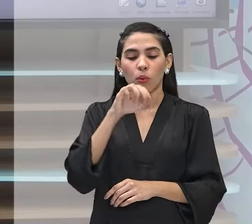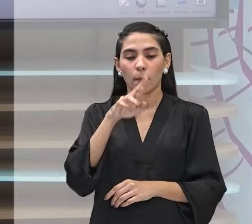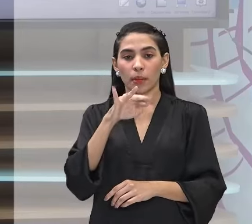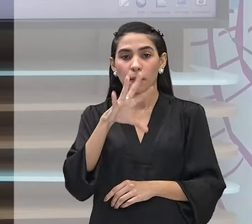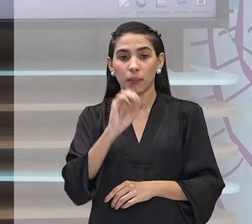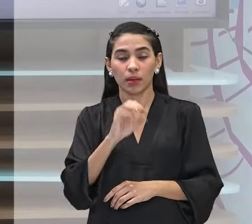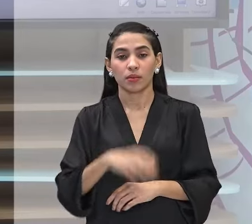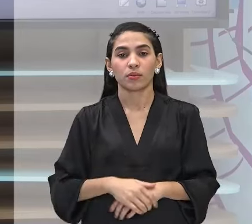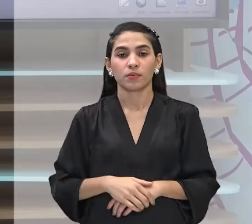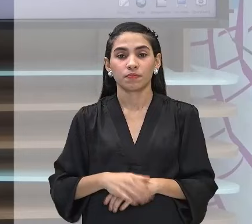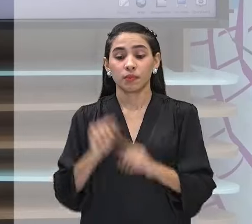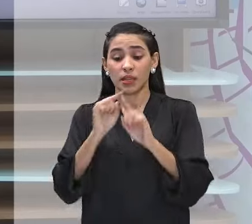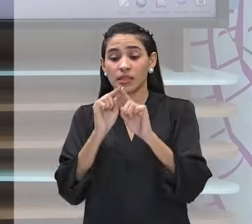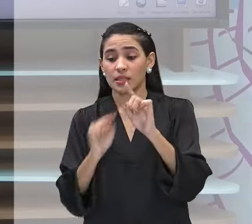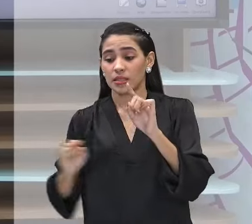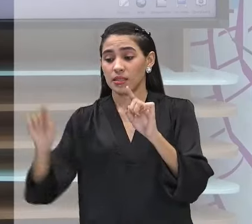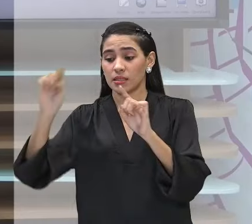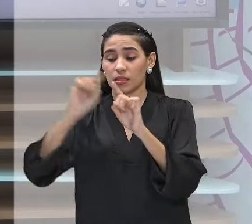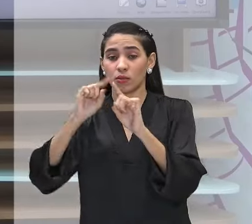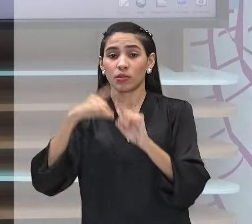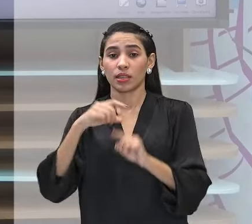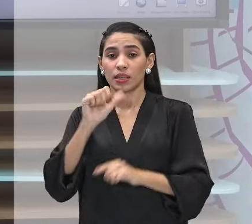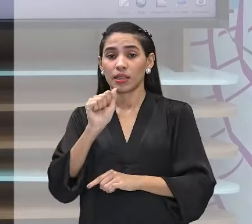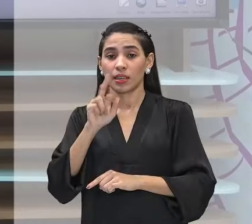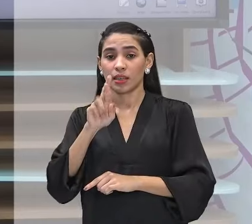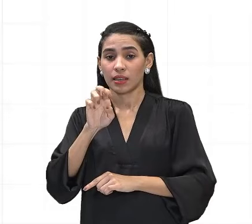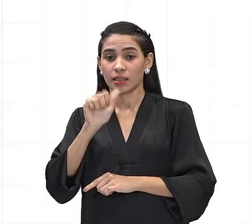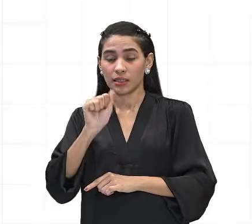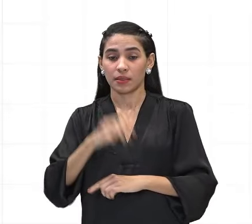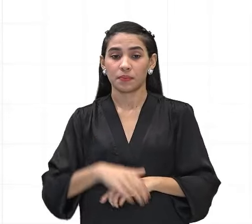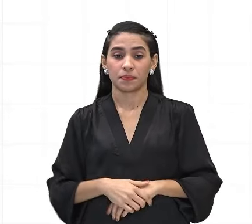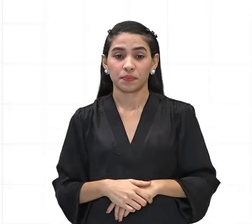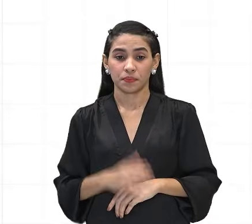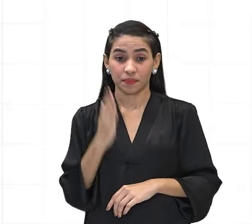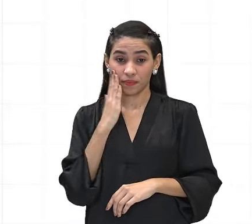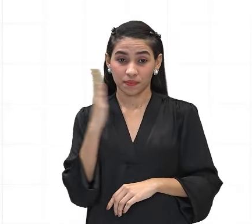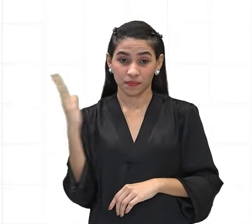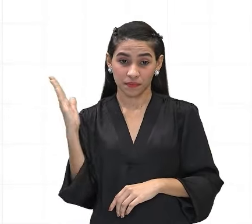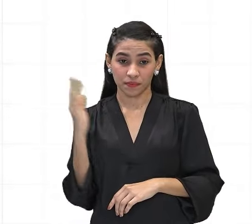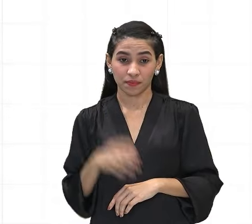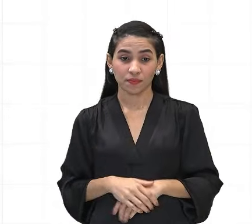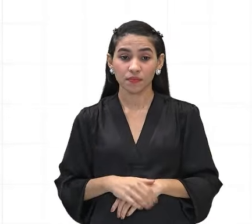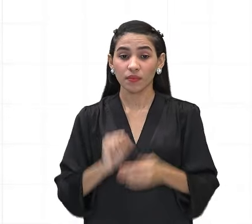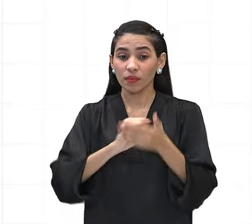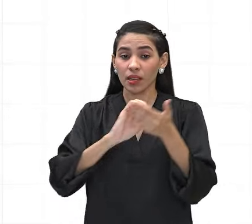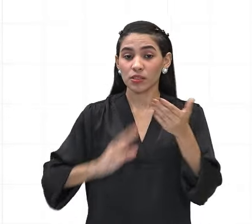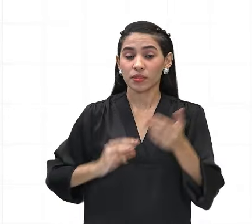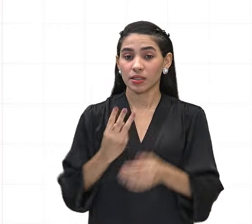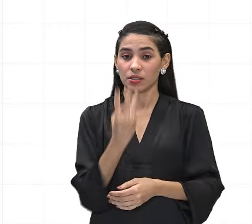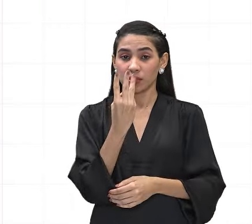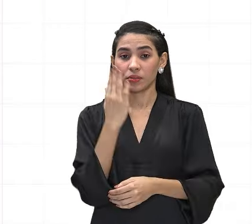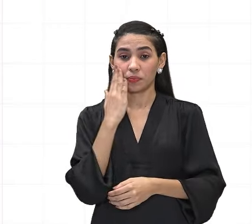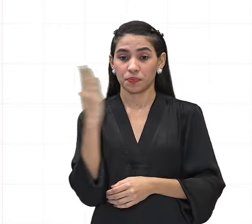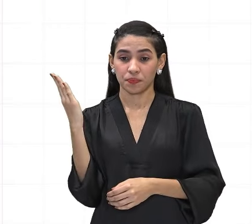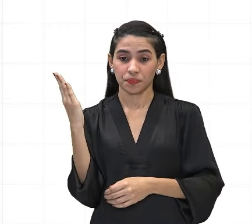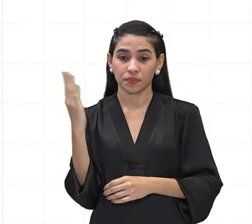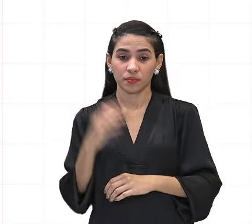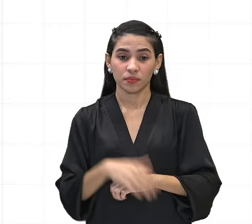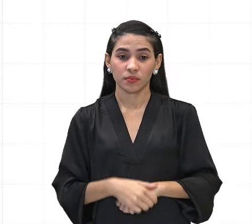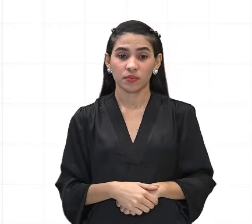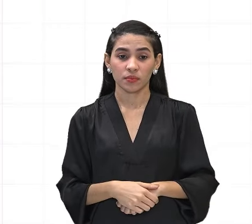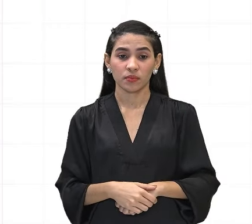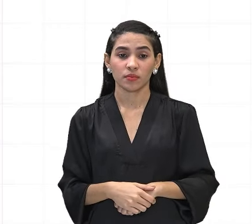tem área me segue vamos pra próxima beleza na próxima